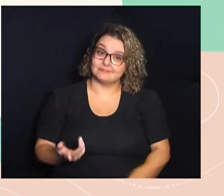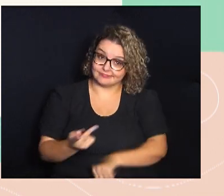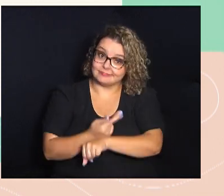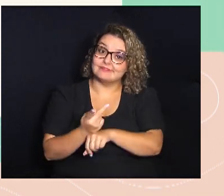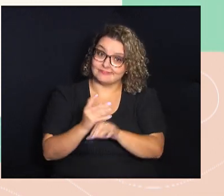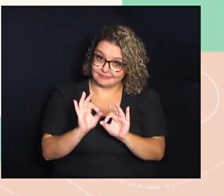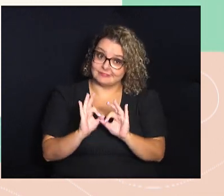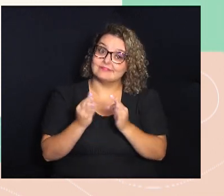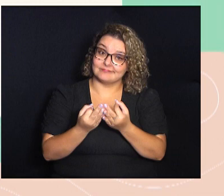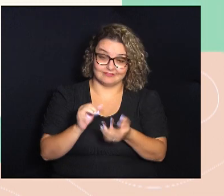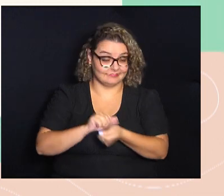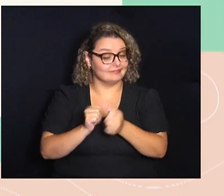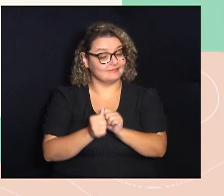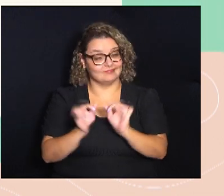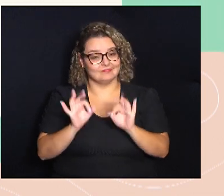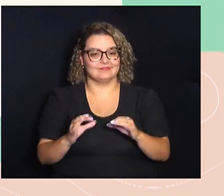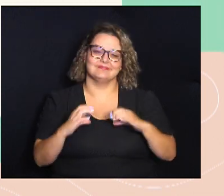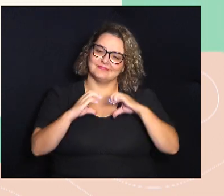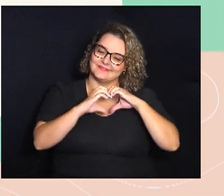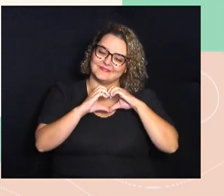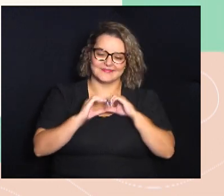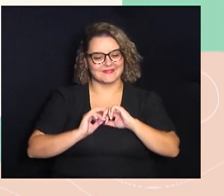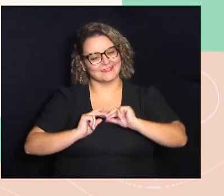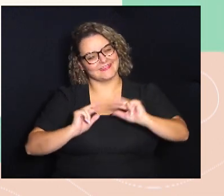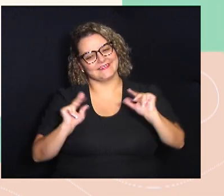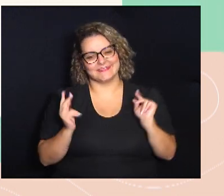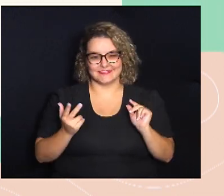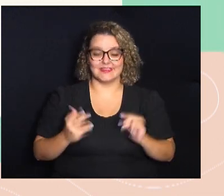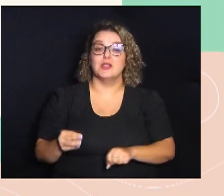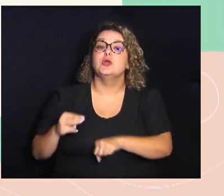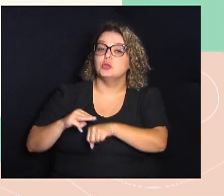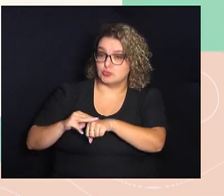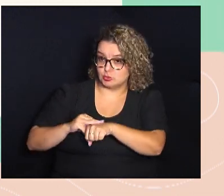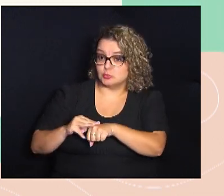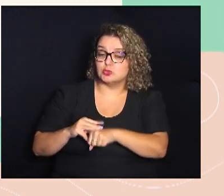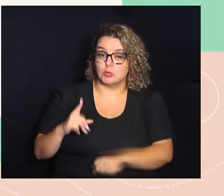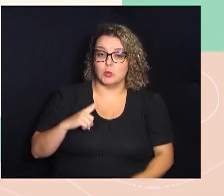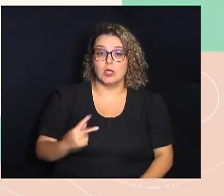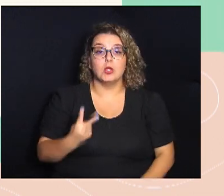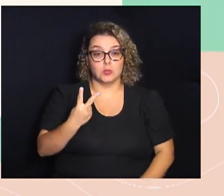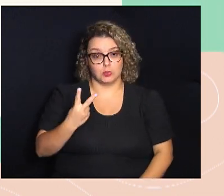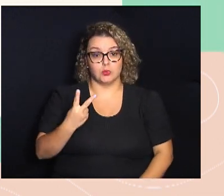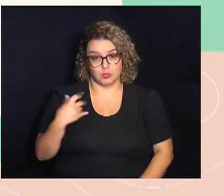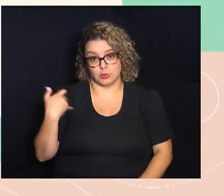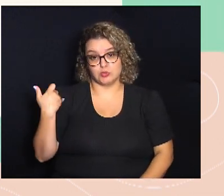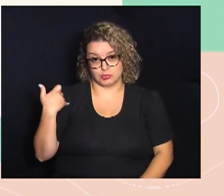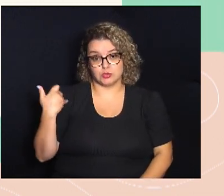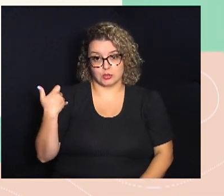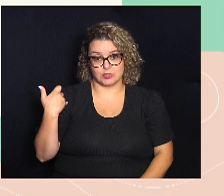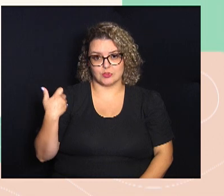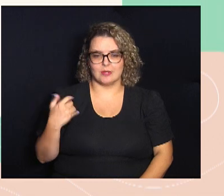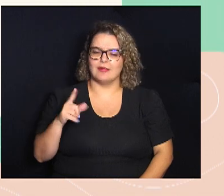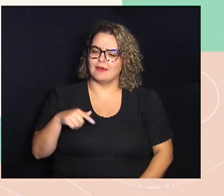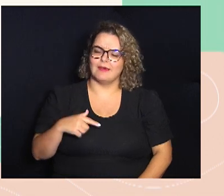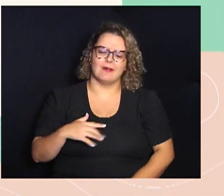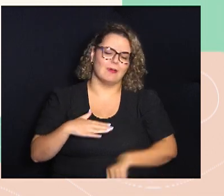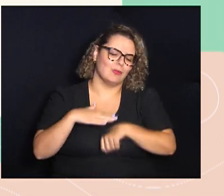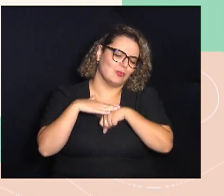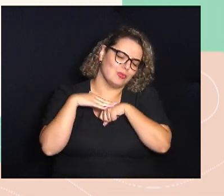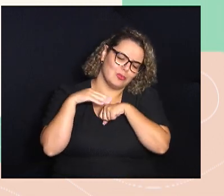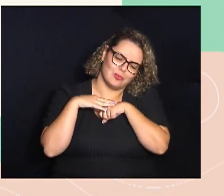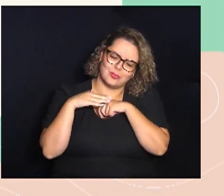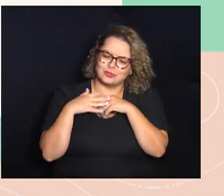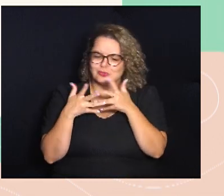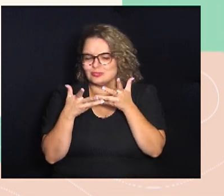lar adequado e cheio de amor. Marrom tem aproximadamente 2 anos e é extremamente carinhoso. Se